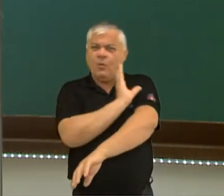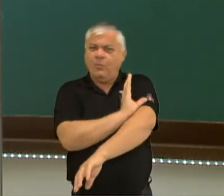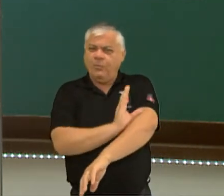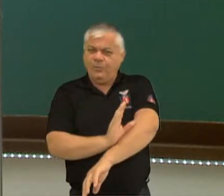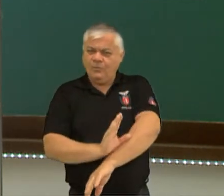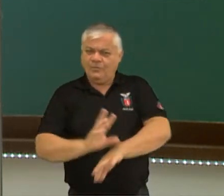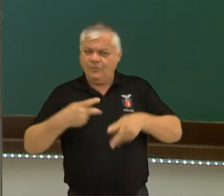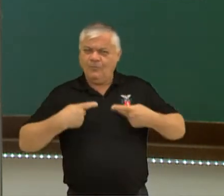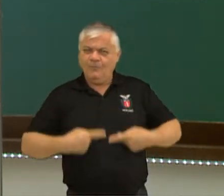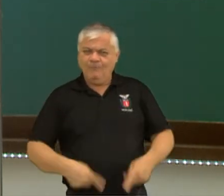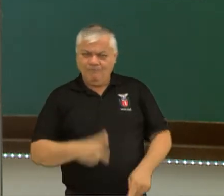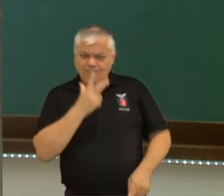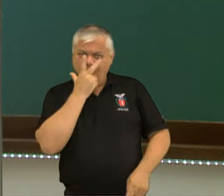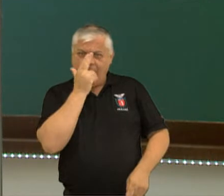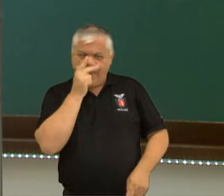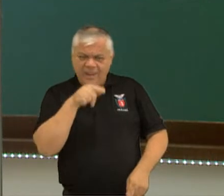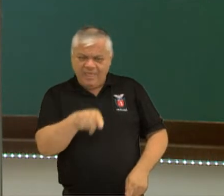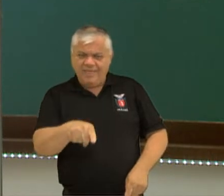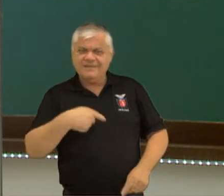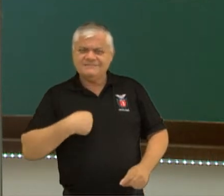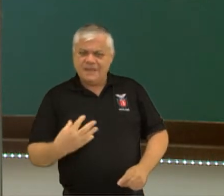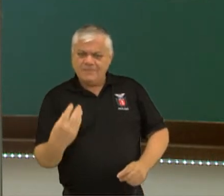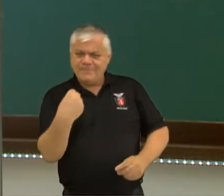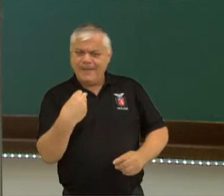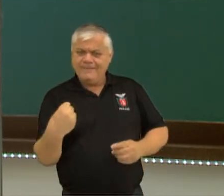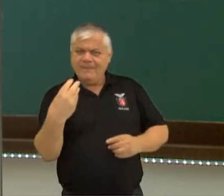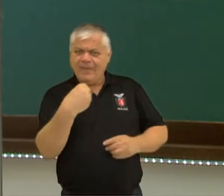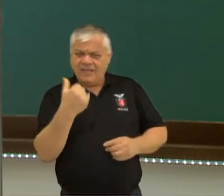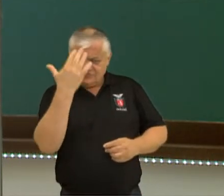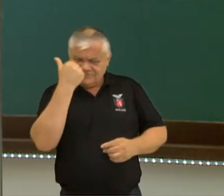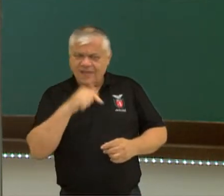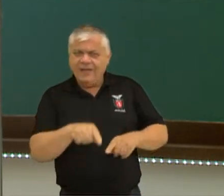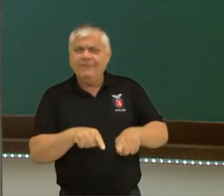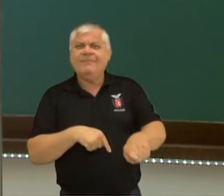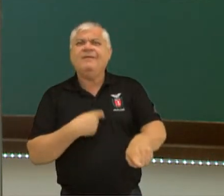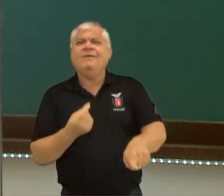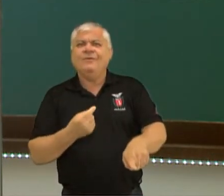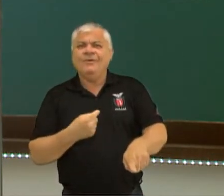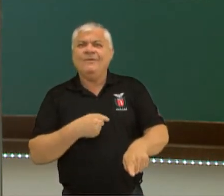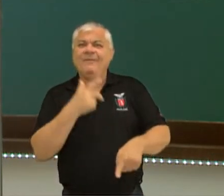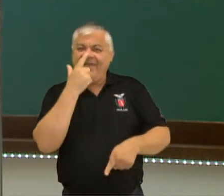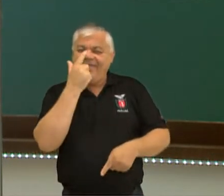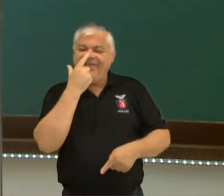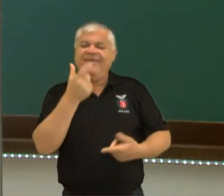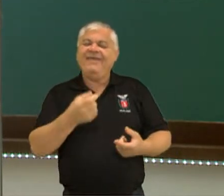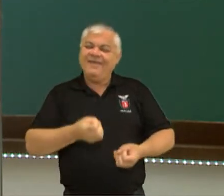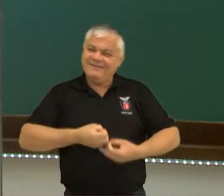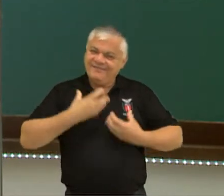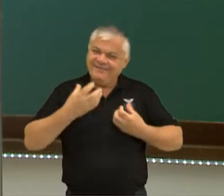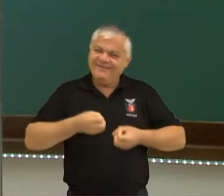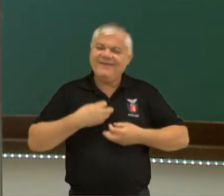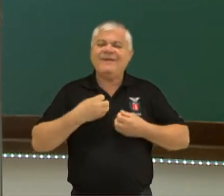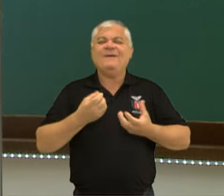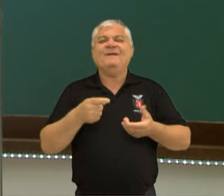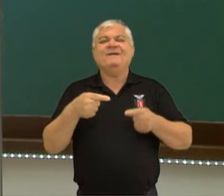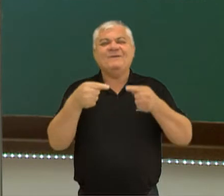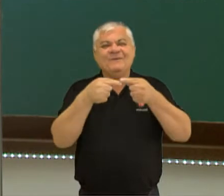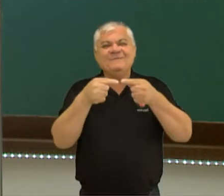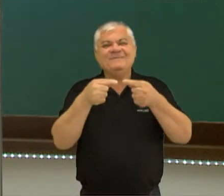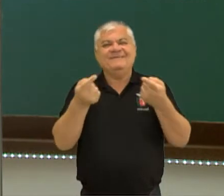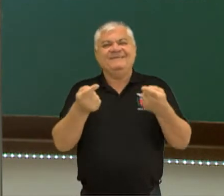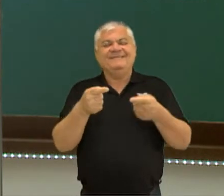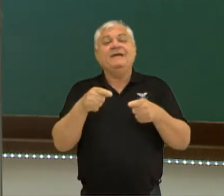eles conversam, eles sabem. Então há uma conversa entre o eu lírico e os peixes. Esse fato,